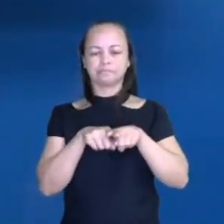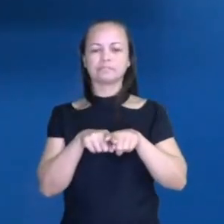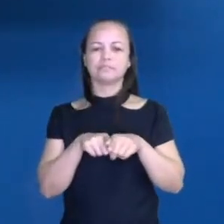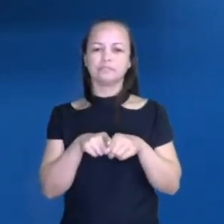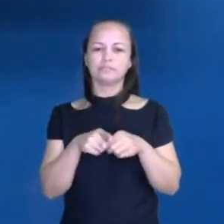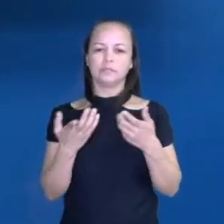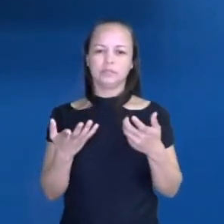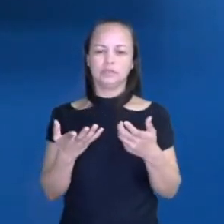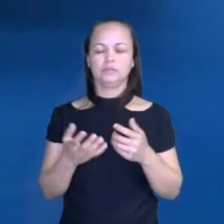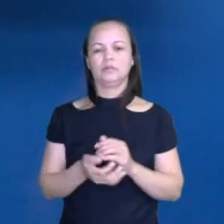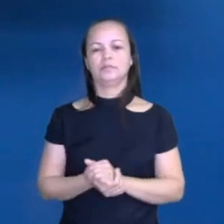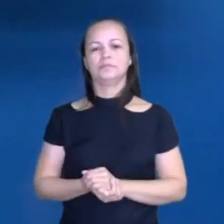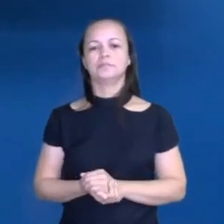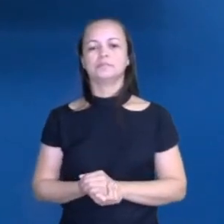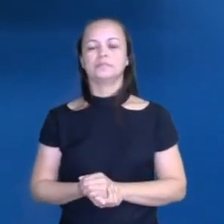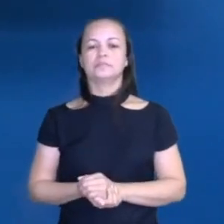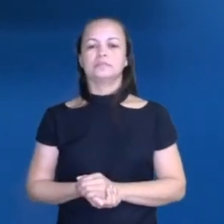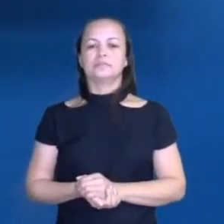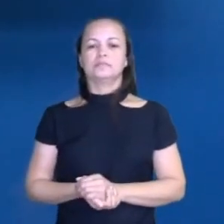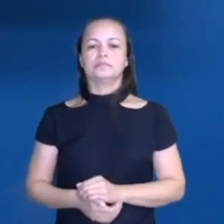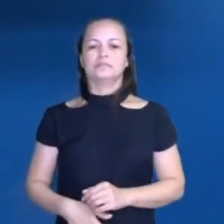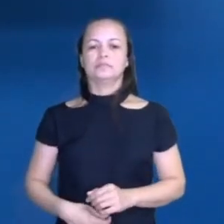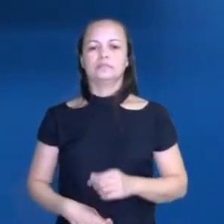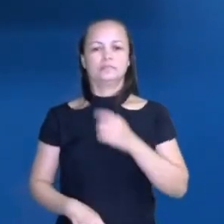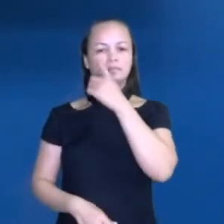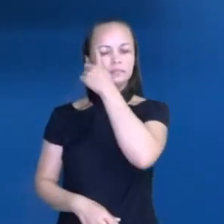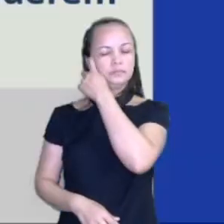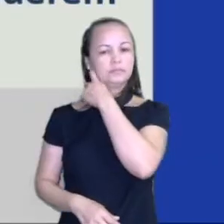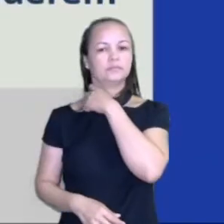baixo a intensidade Luminosa ok